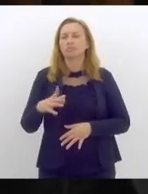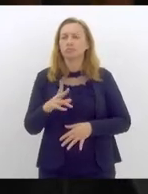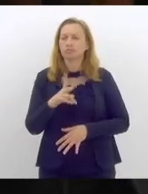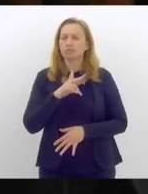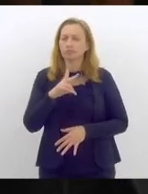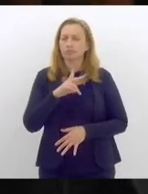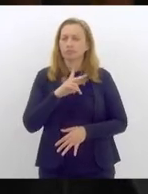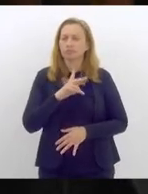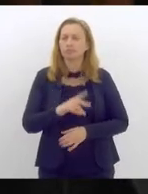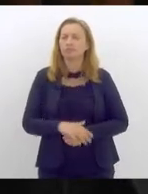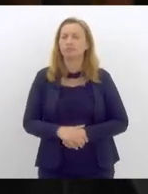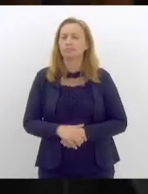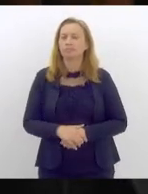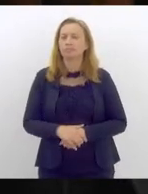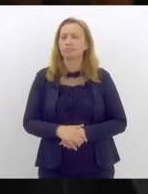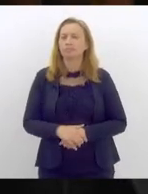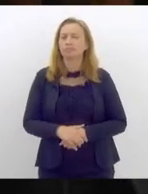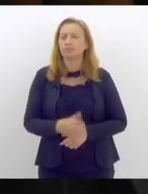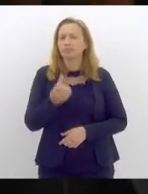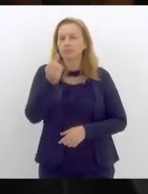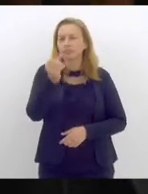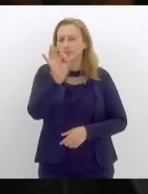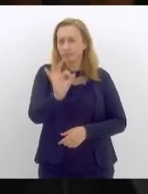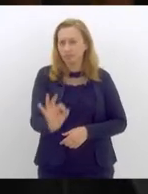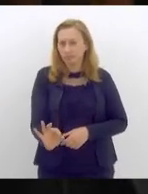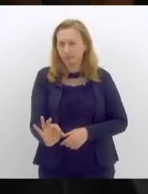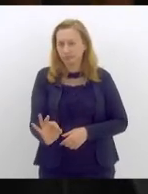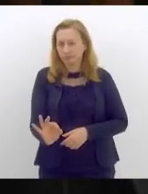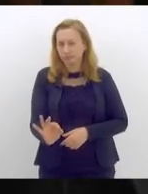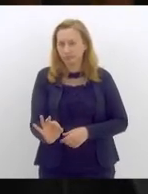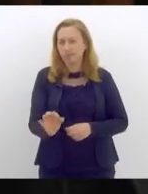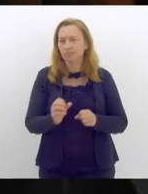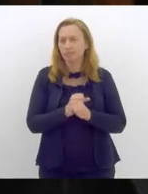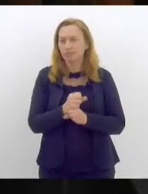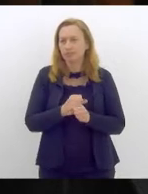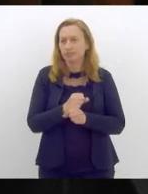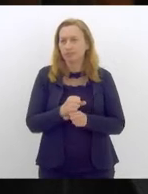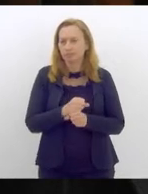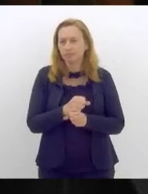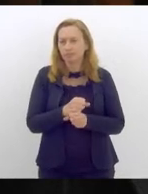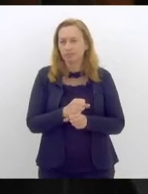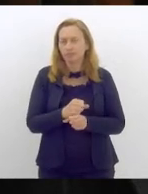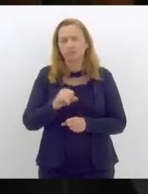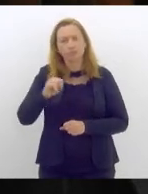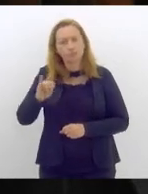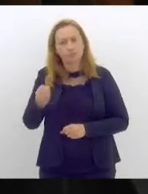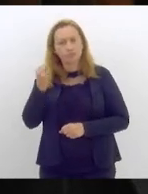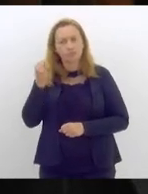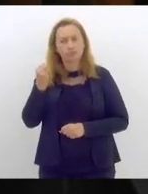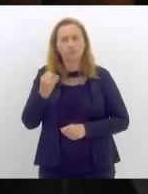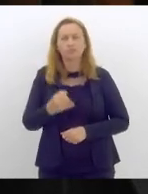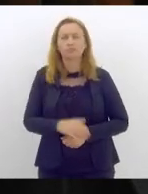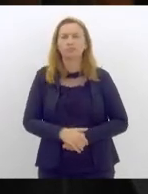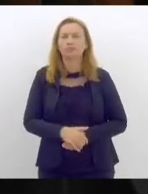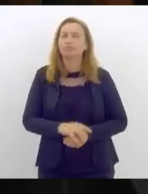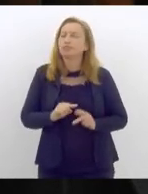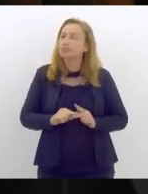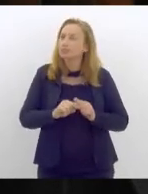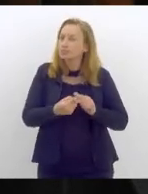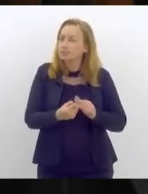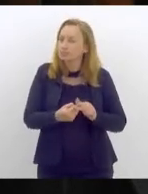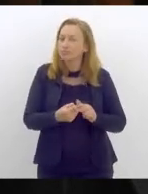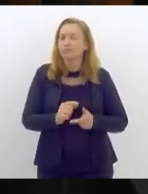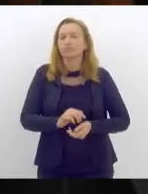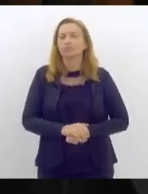adicionou-se 6% ao ano de taxa de juros correção